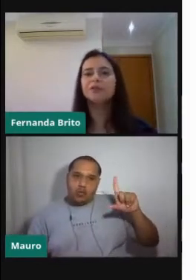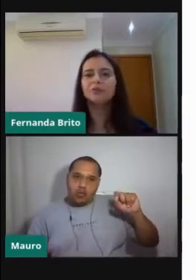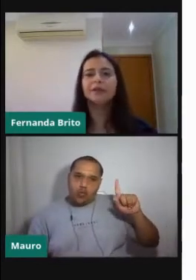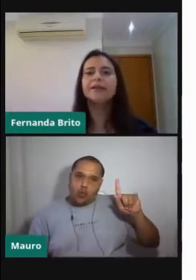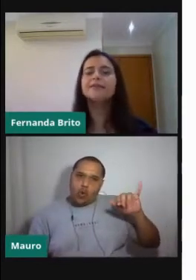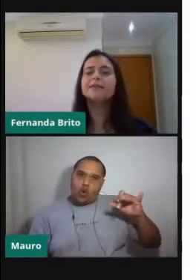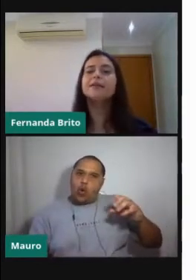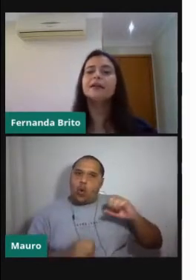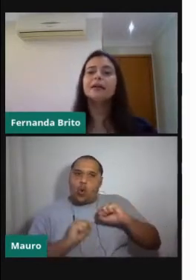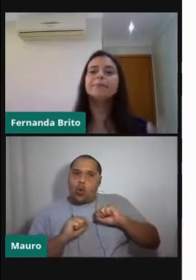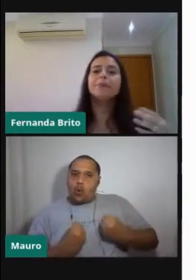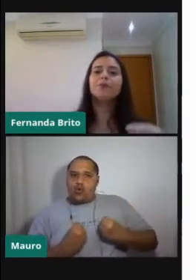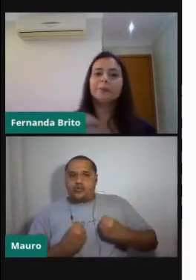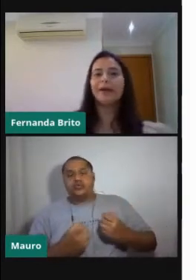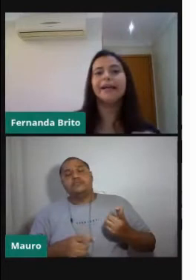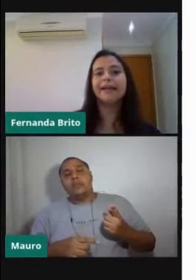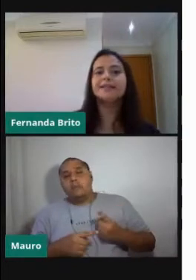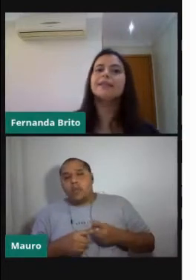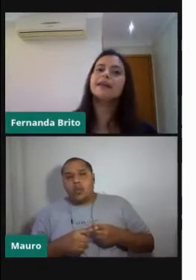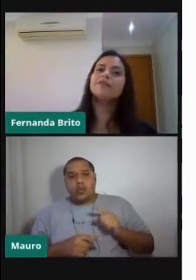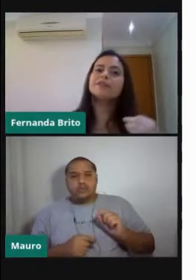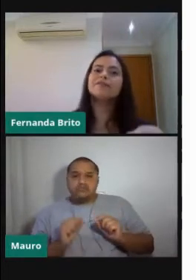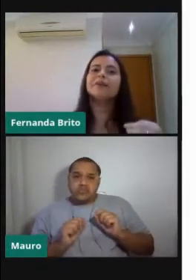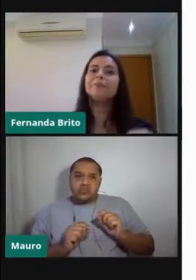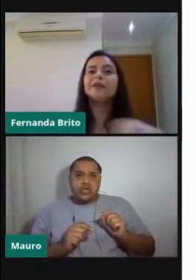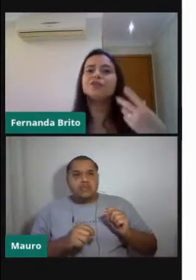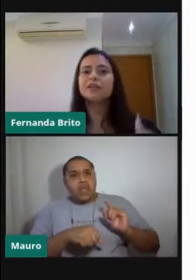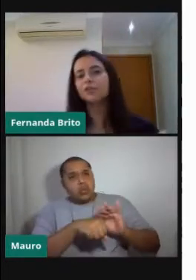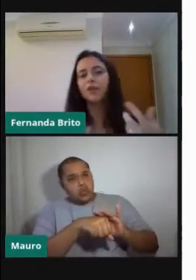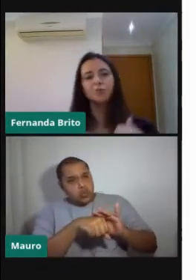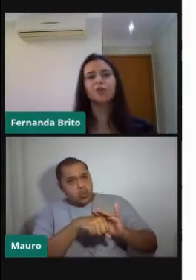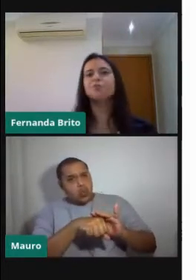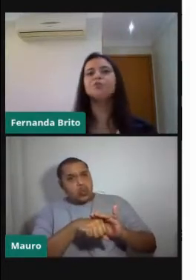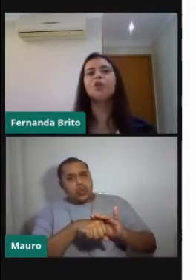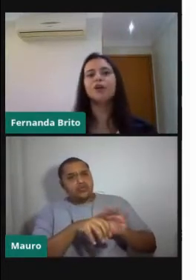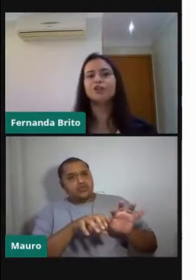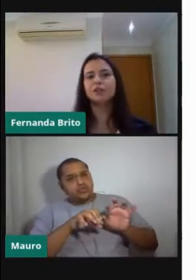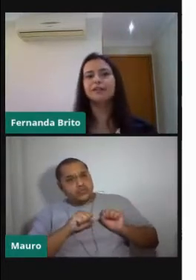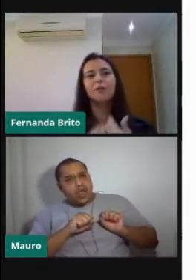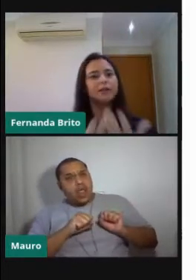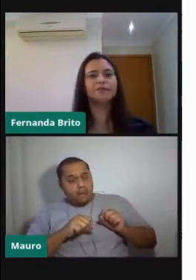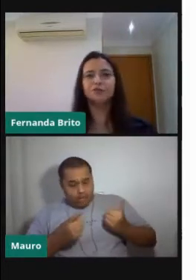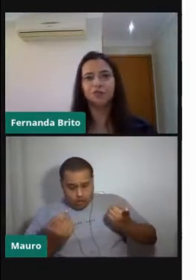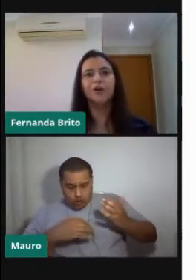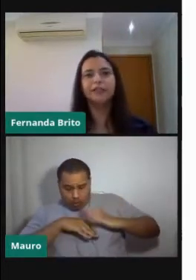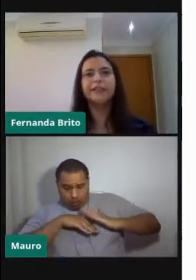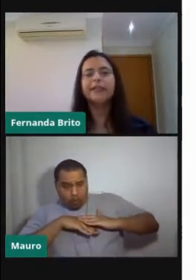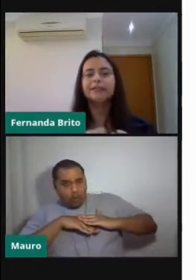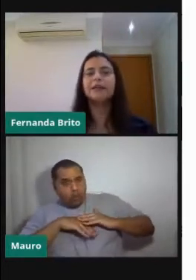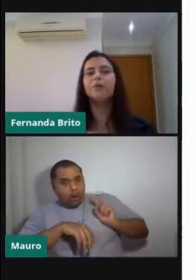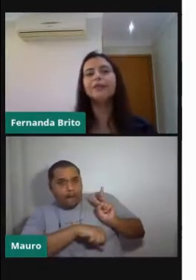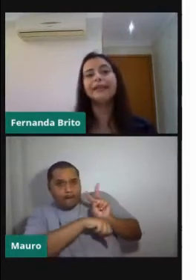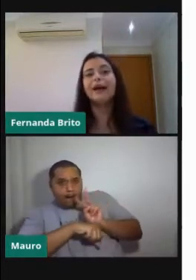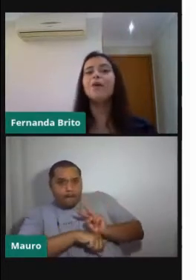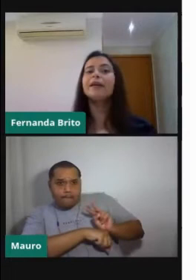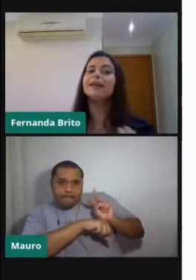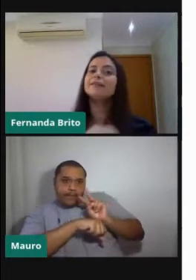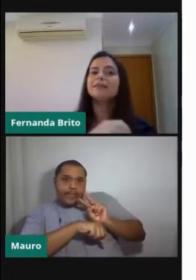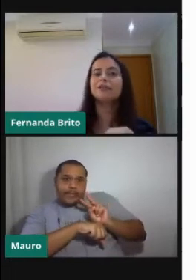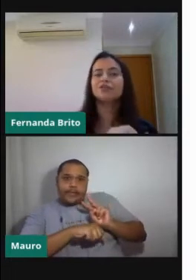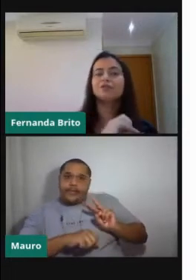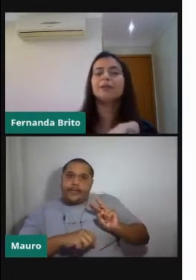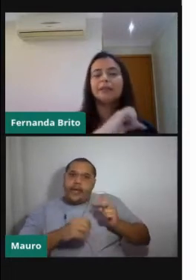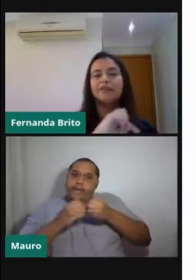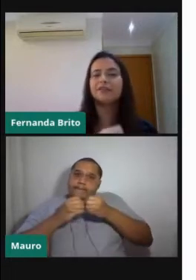até o momento da doença, o que parece é que você vai impedir que a sua resposta imunológica adequada funcione. Então, o ideal é